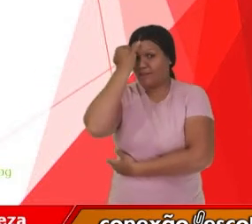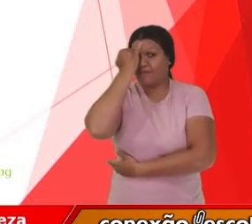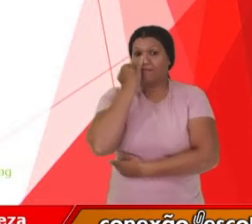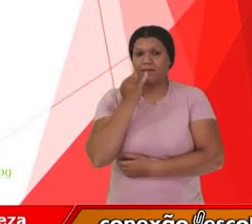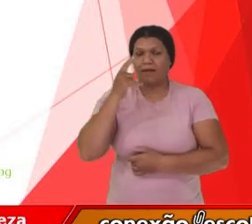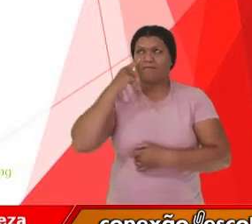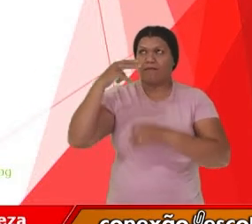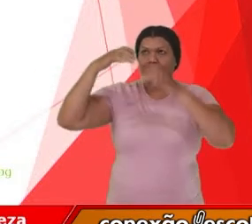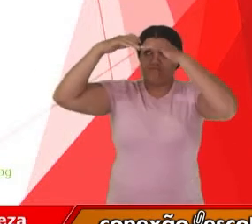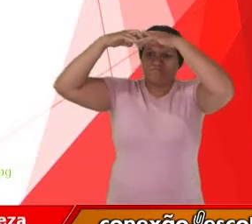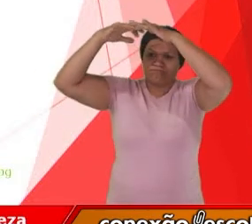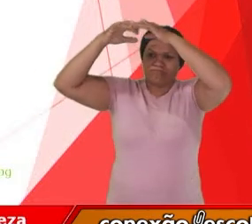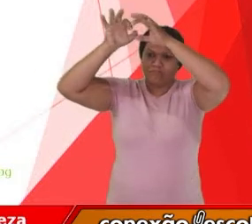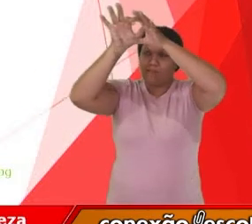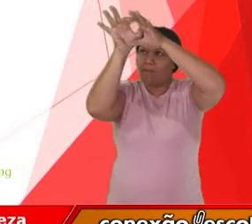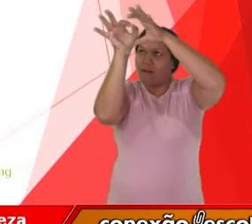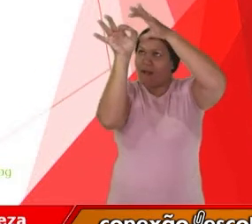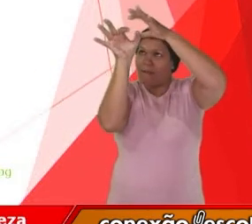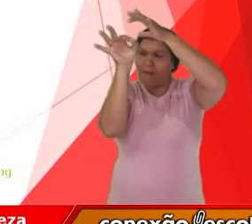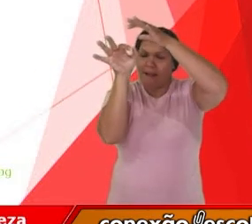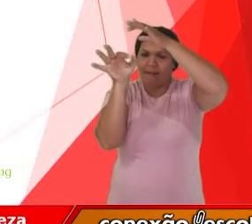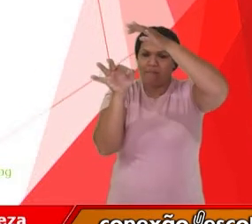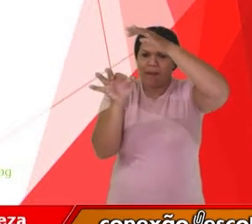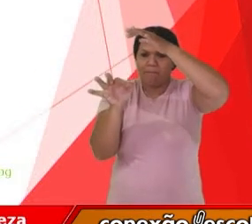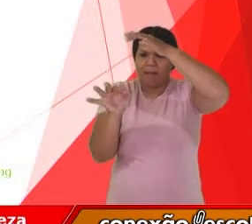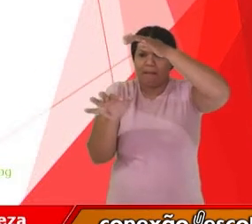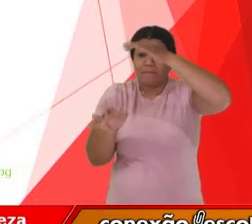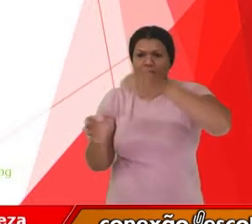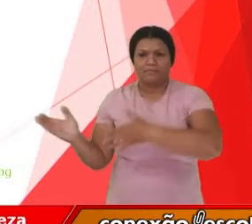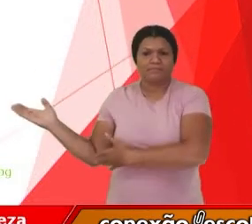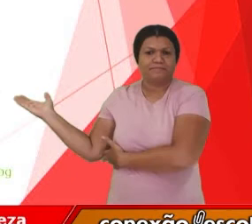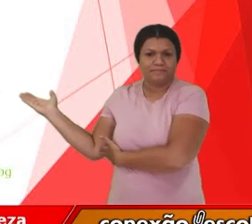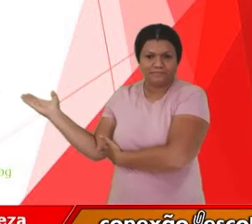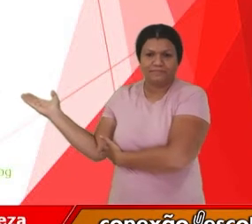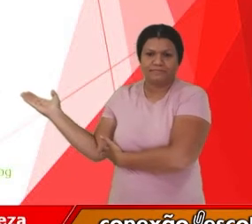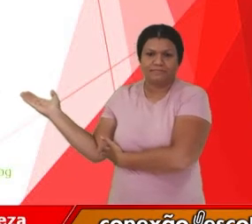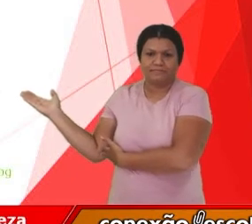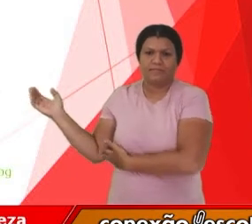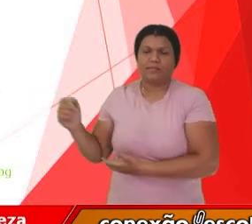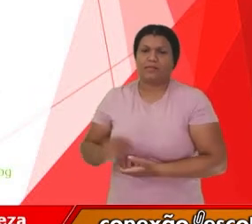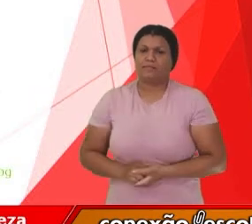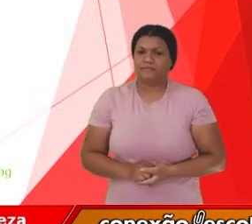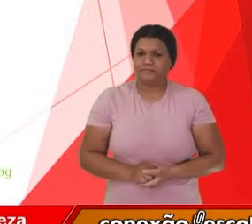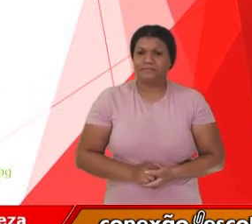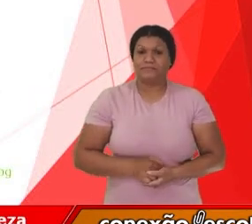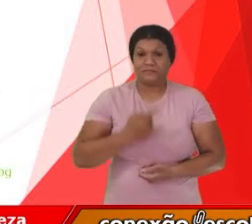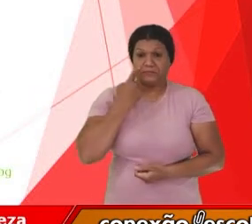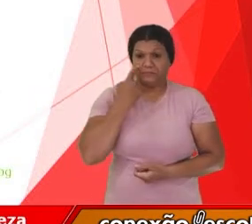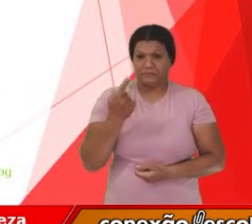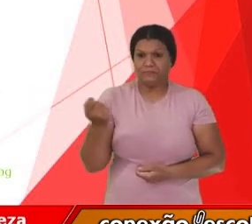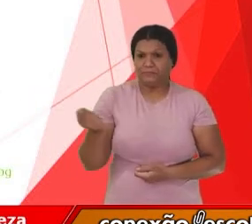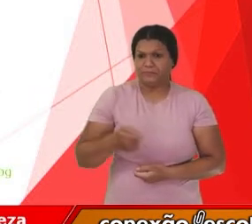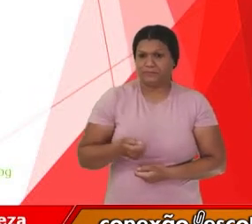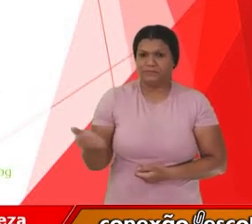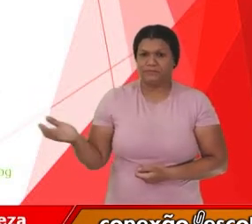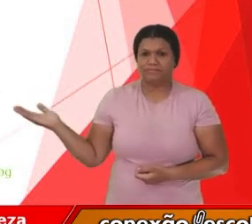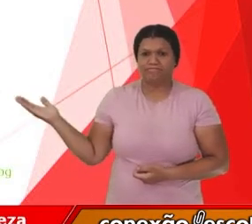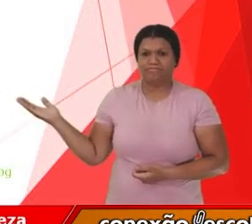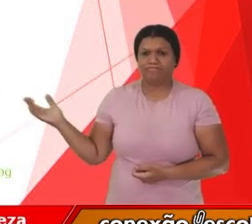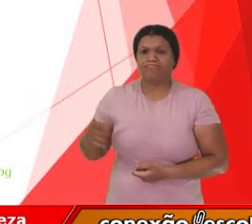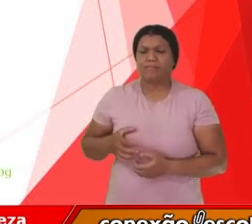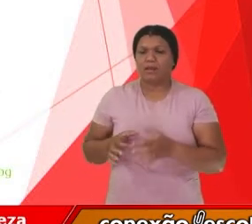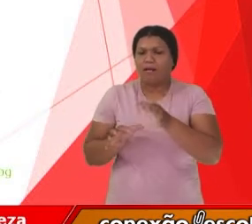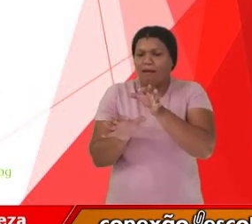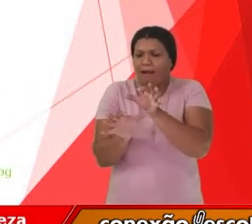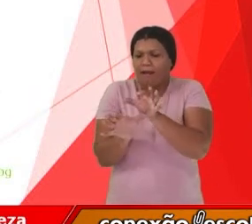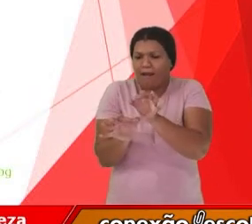se estende aqui, acompanhando a nossa medula óssea. E aqui nós temos as vértebras,